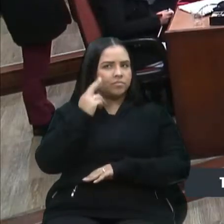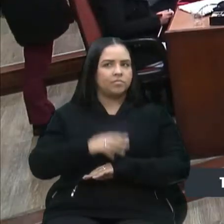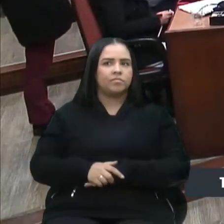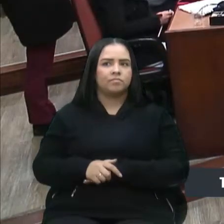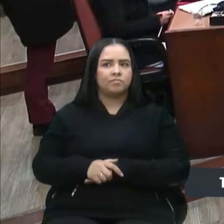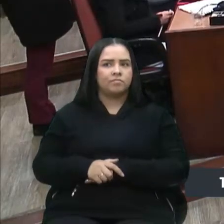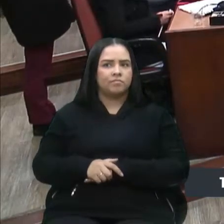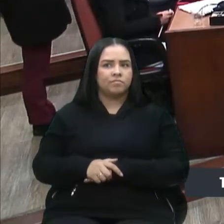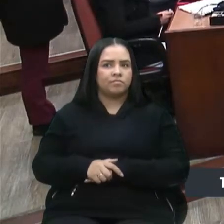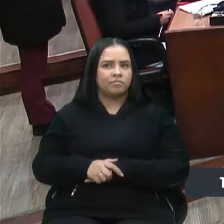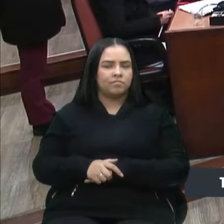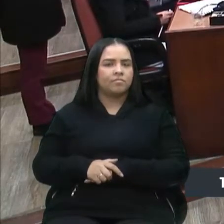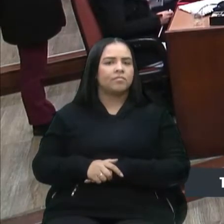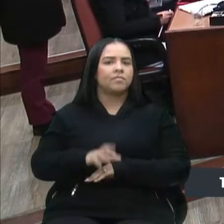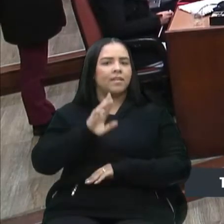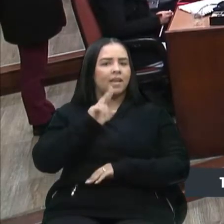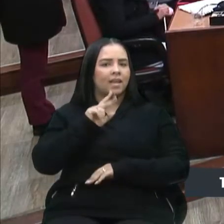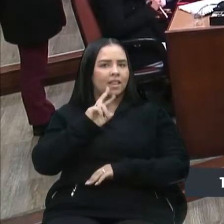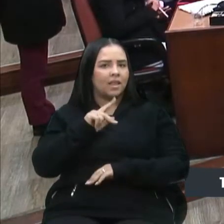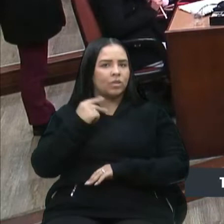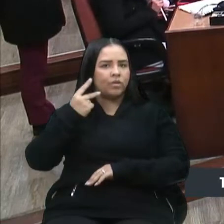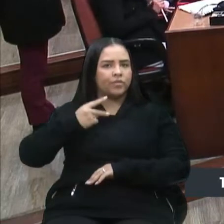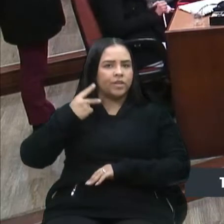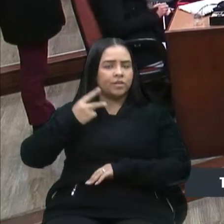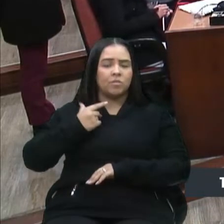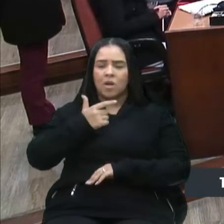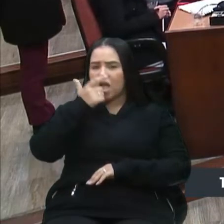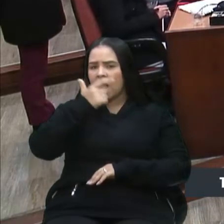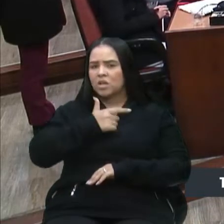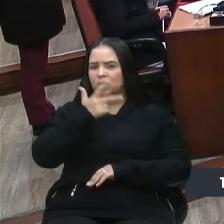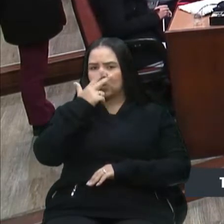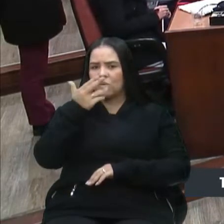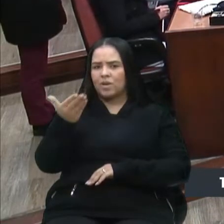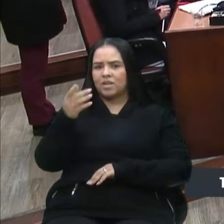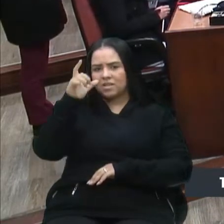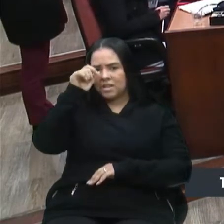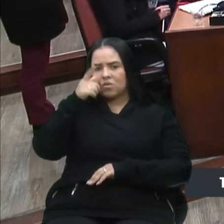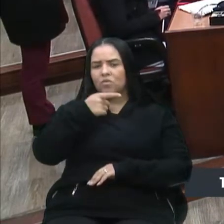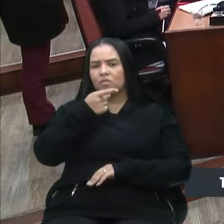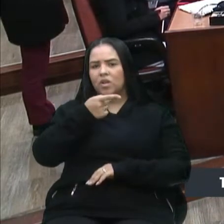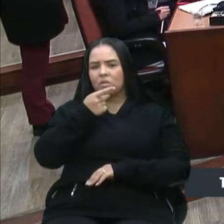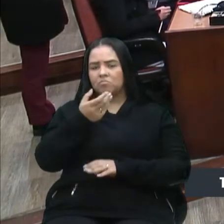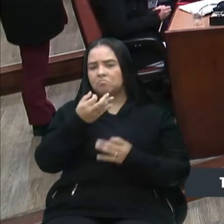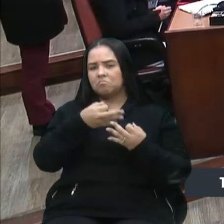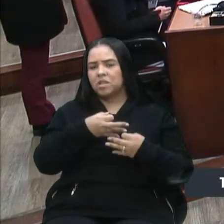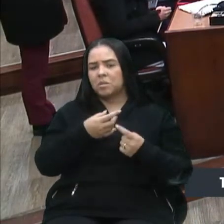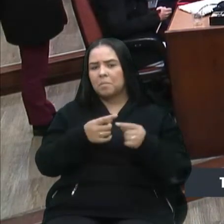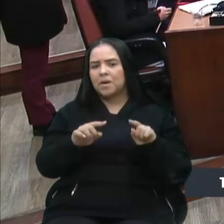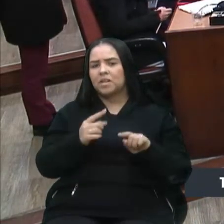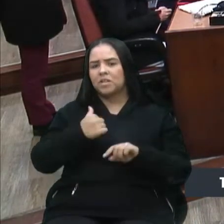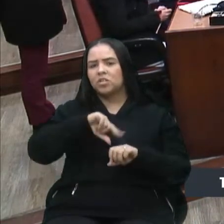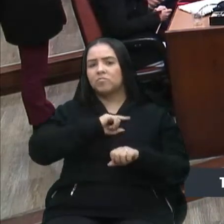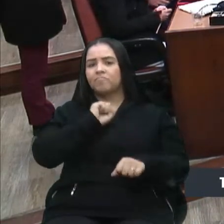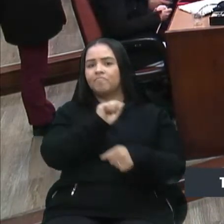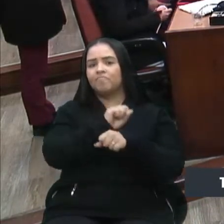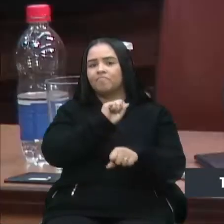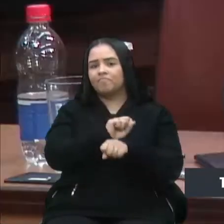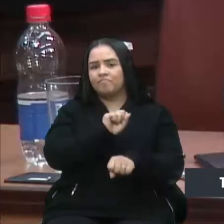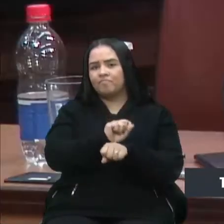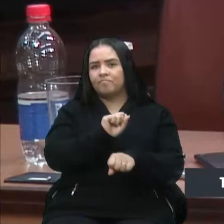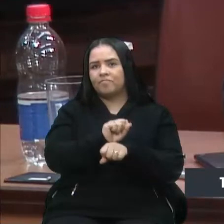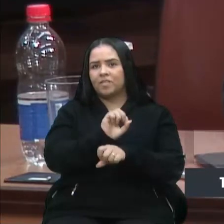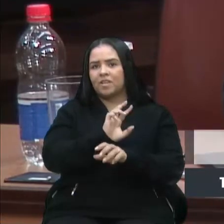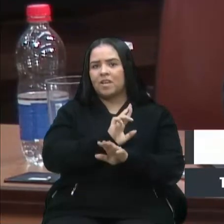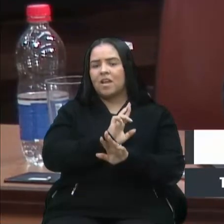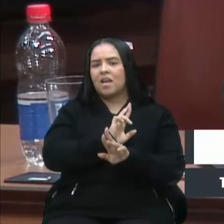Vereador Renato Oliveira acho que a fala do vereador scalco é muito pertinente Mas é uma expectativa vereadora esse cálculo a